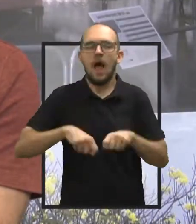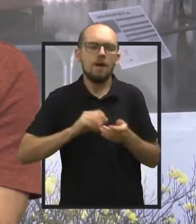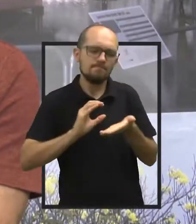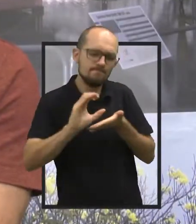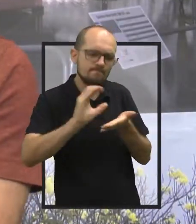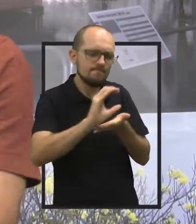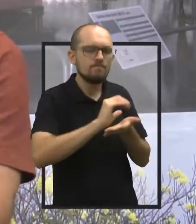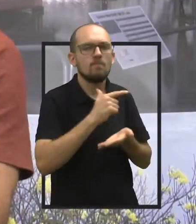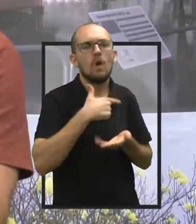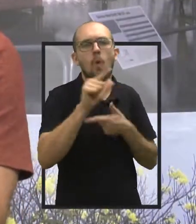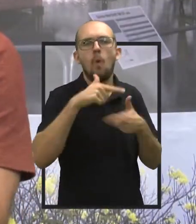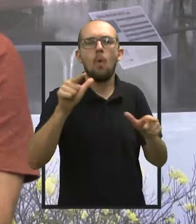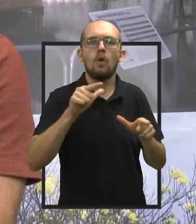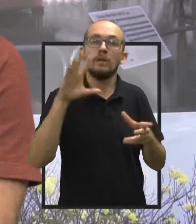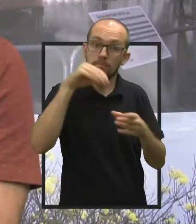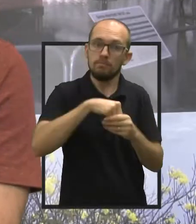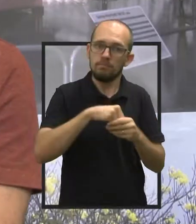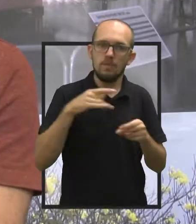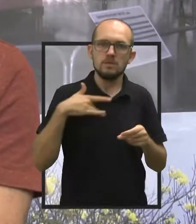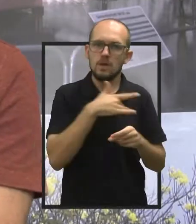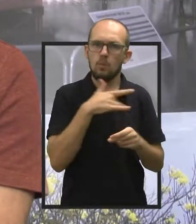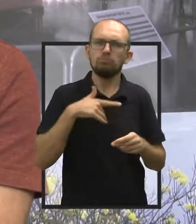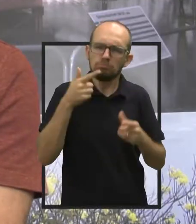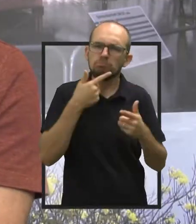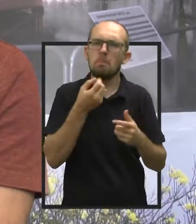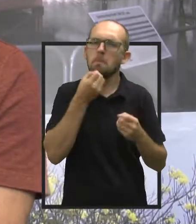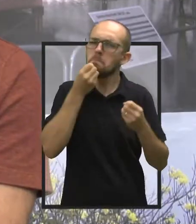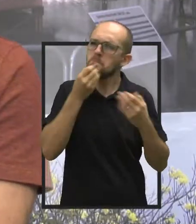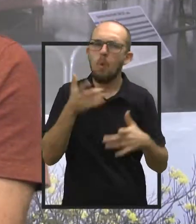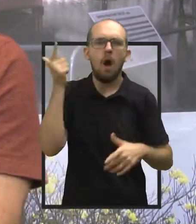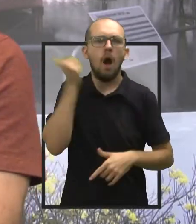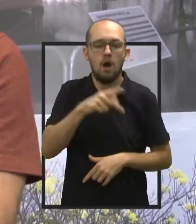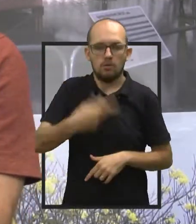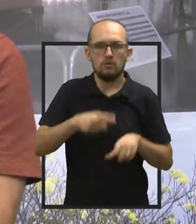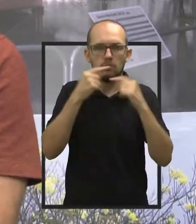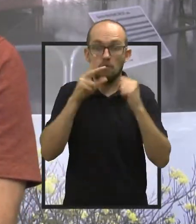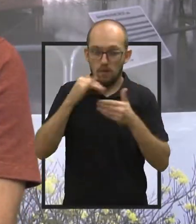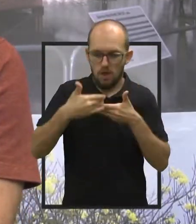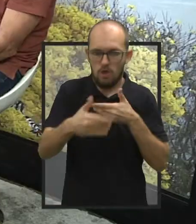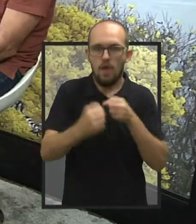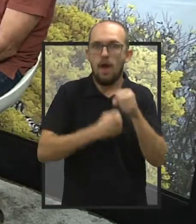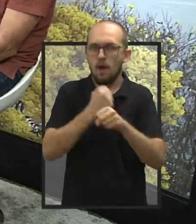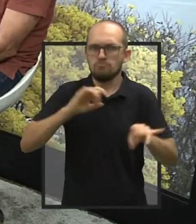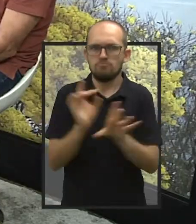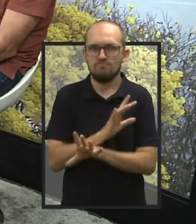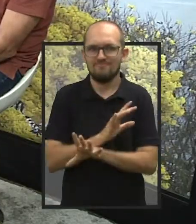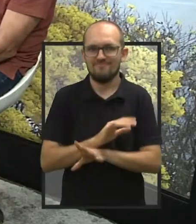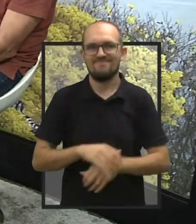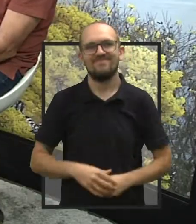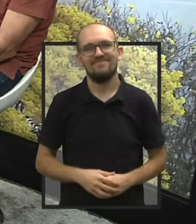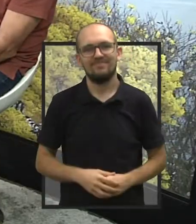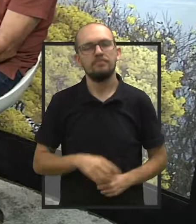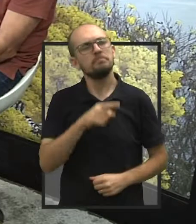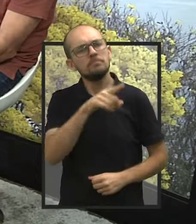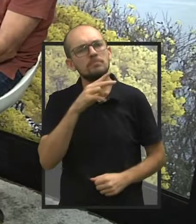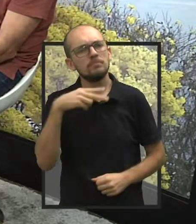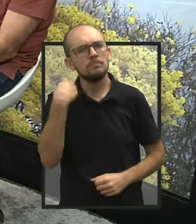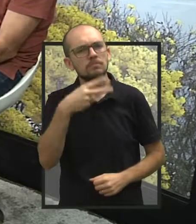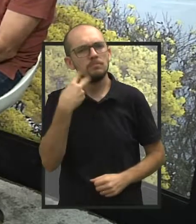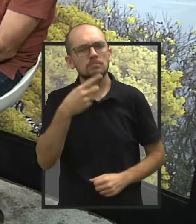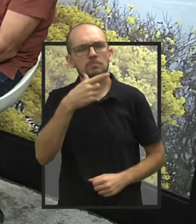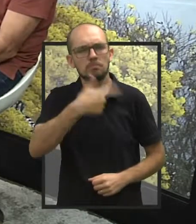dentro da área de saúde. Então isso é um ganho para a cidade e vai ser concretizado ainda esse ano. Vereador, falar um pouquinho sobre